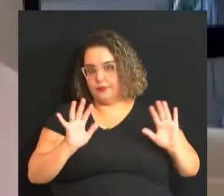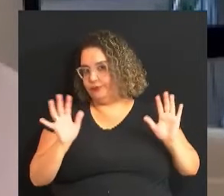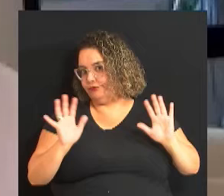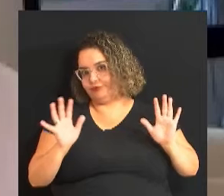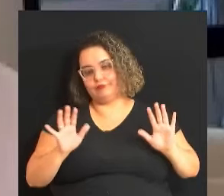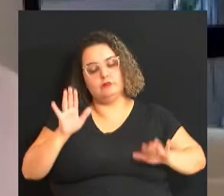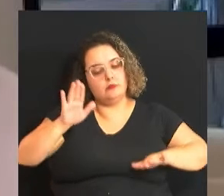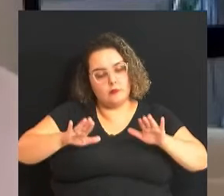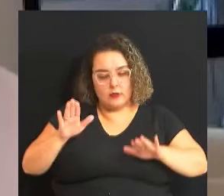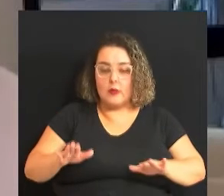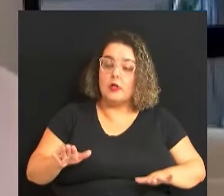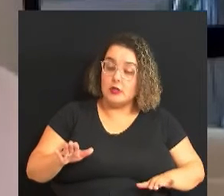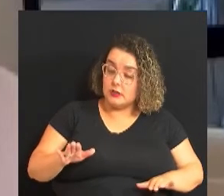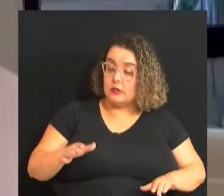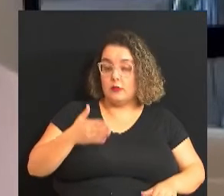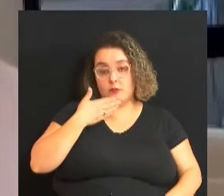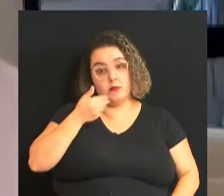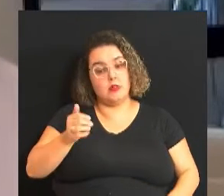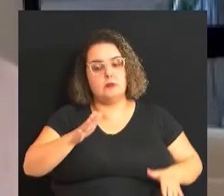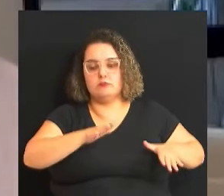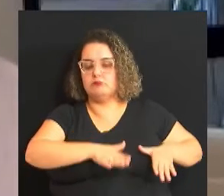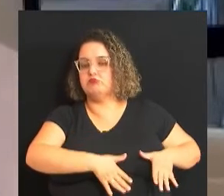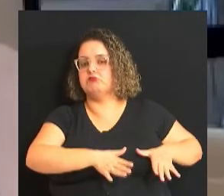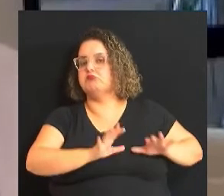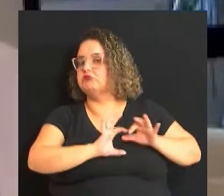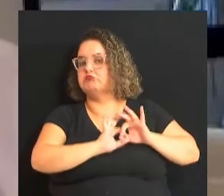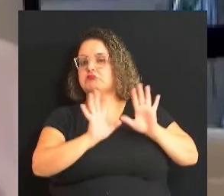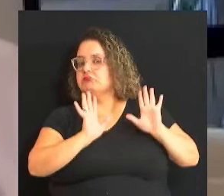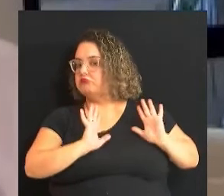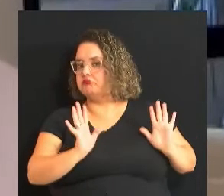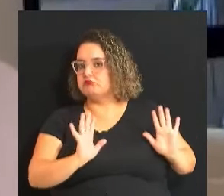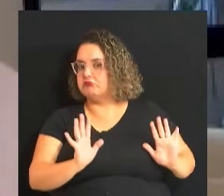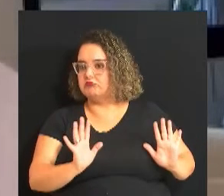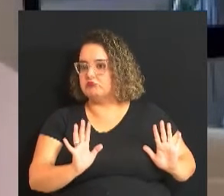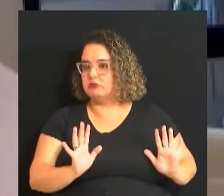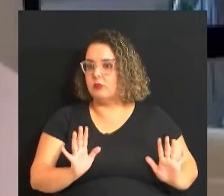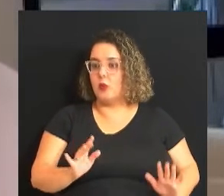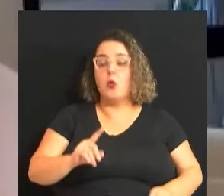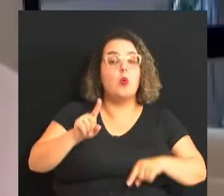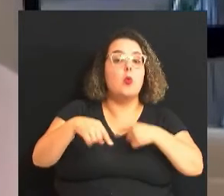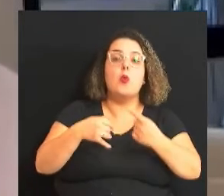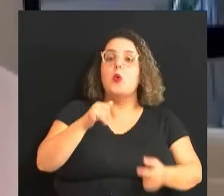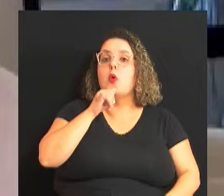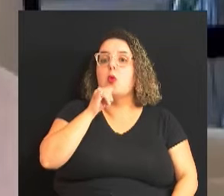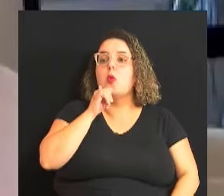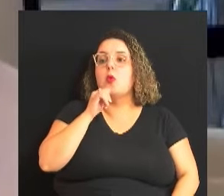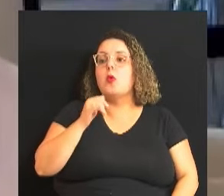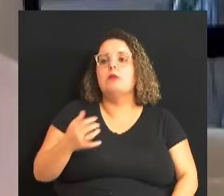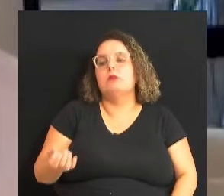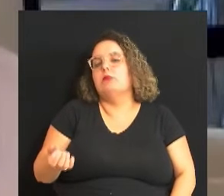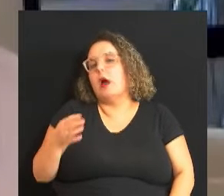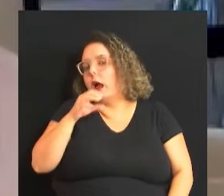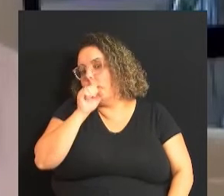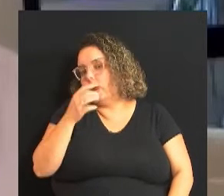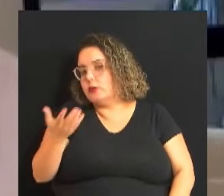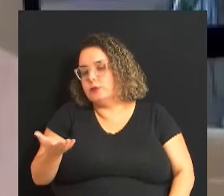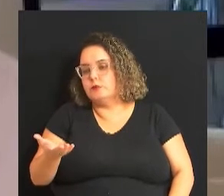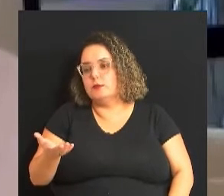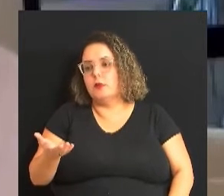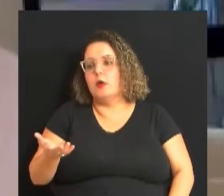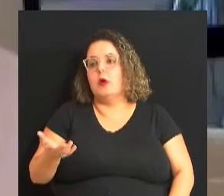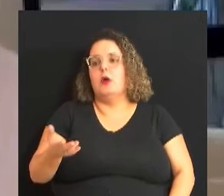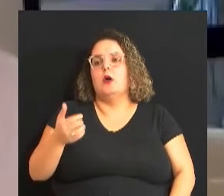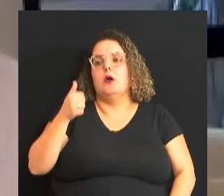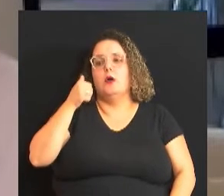vezes compensa você não fechar, entendeu? Então, imagina, vou te dar outro exemplo prático aqui. Vou operar um senhor